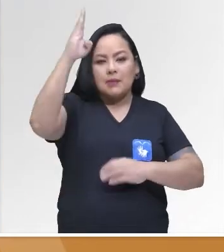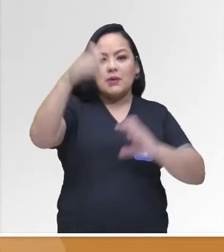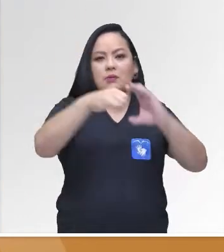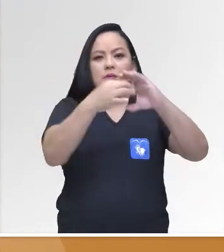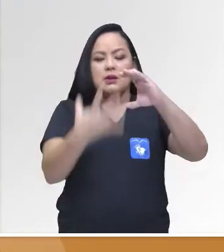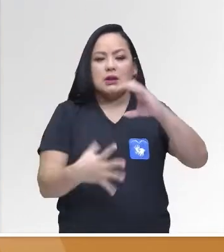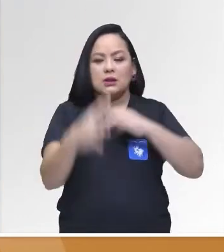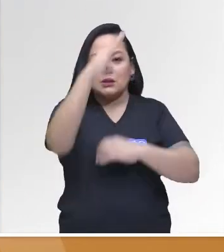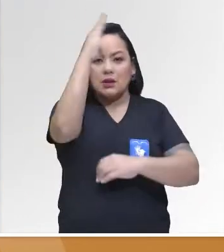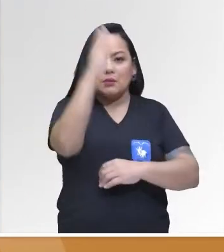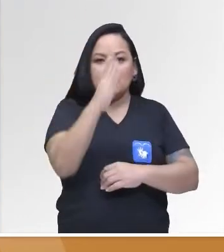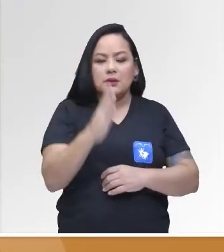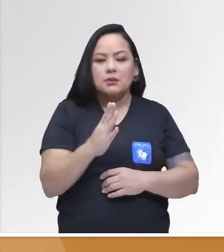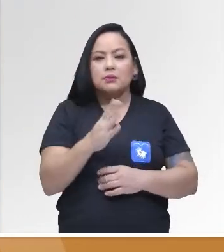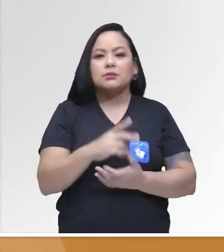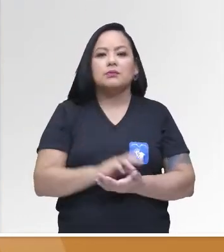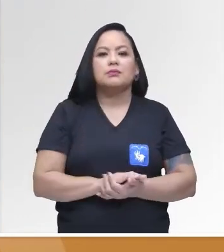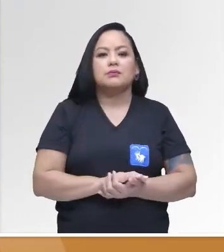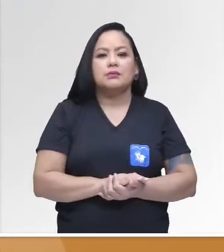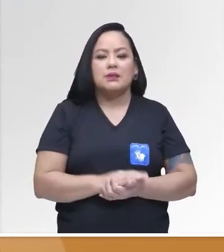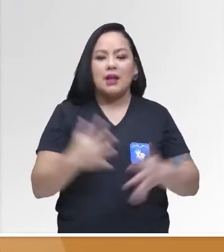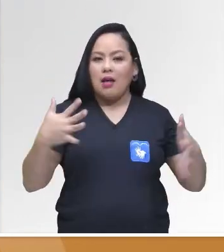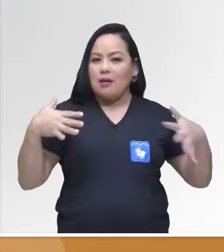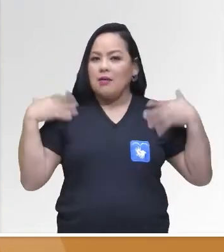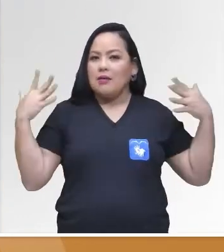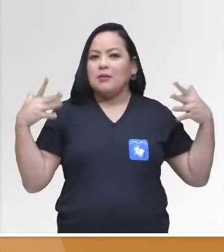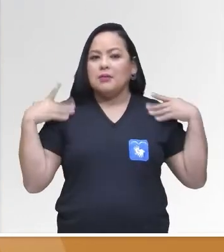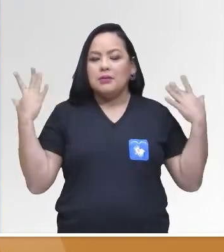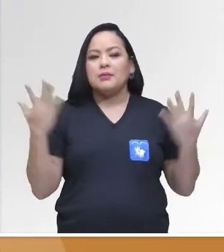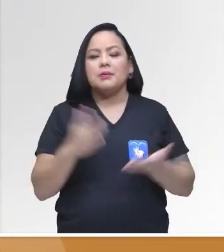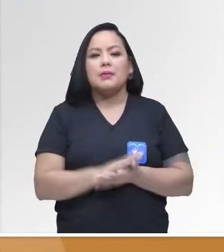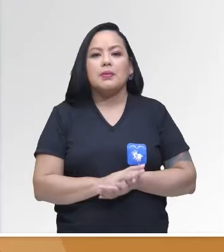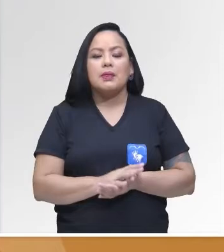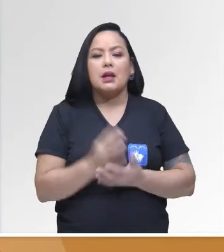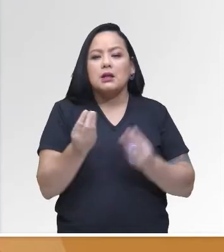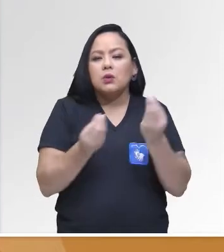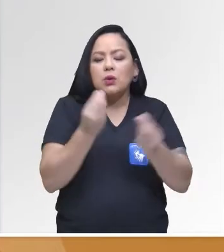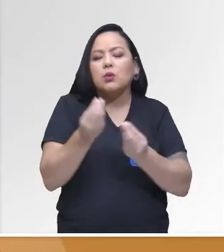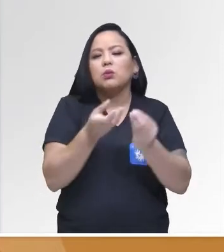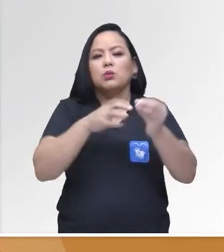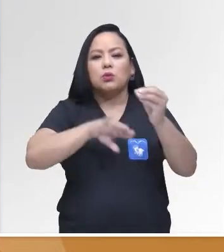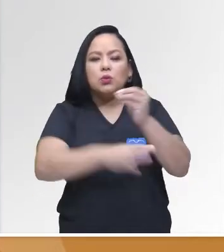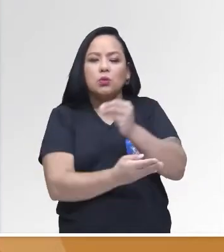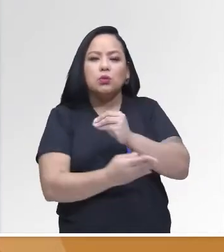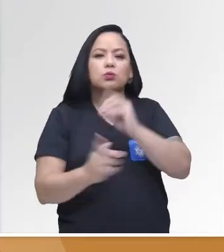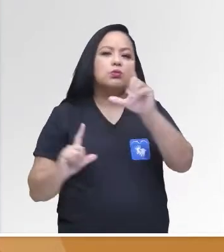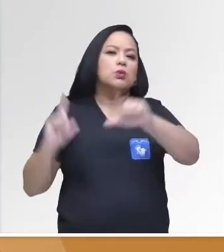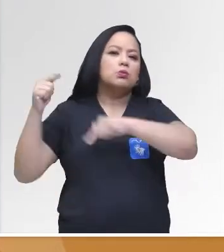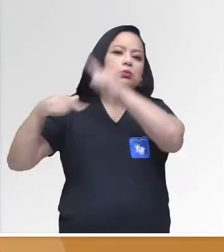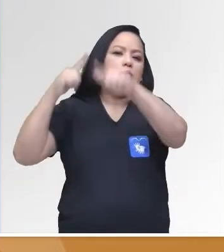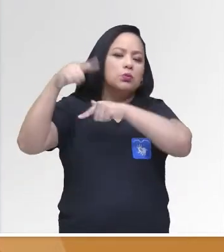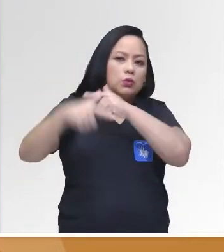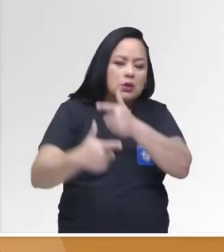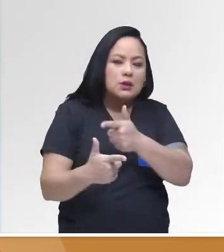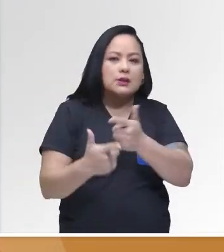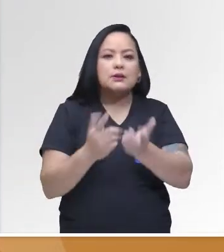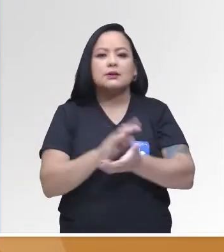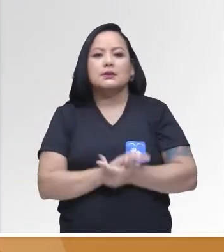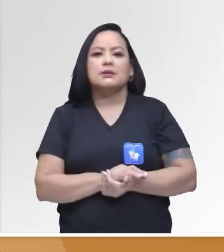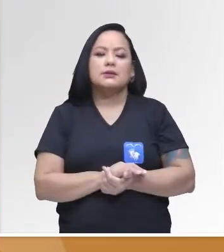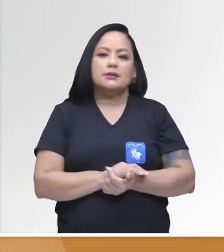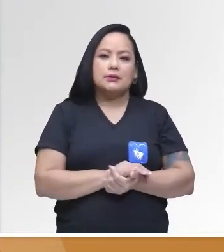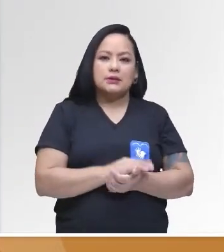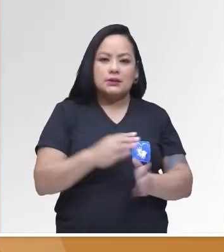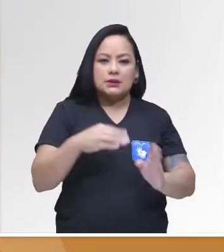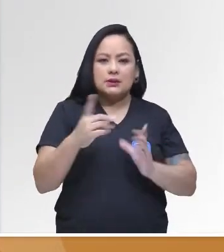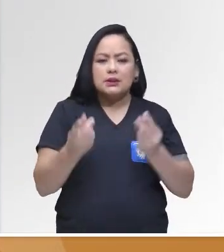povo brasileiro, que é alegria. Isso são hábitos, costumes,